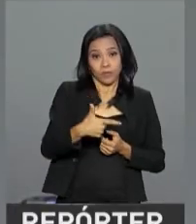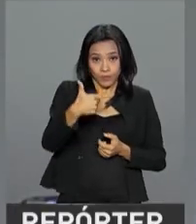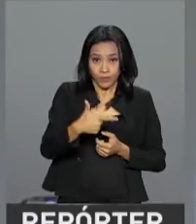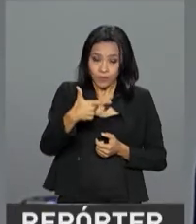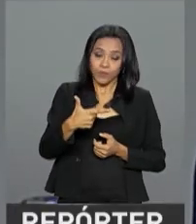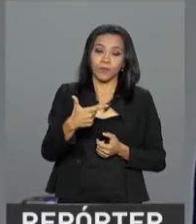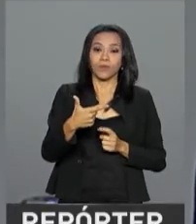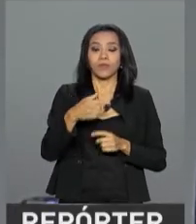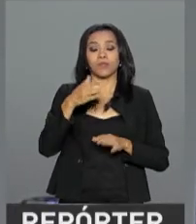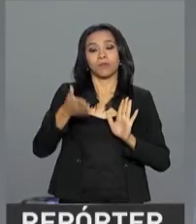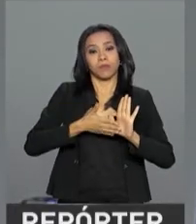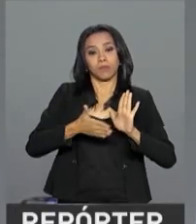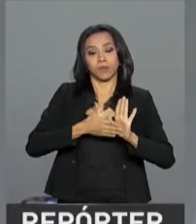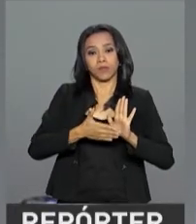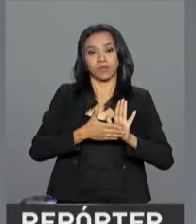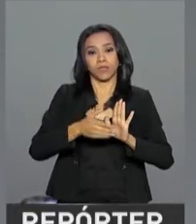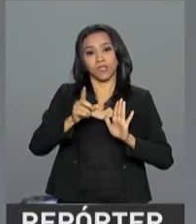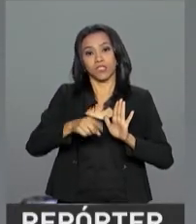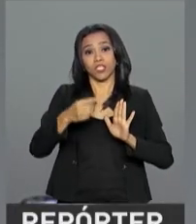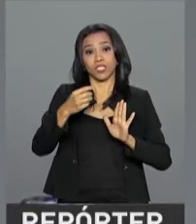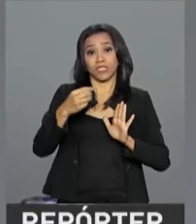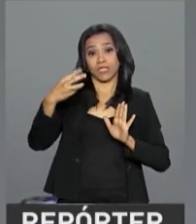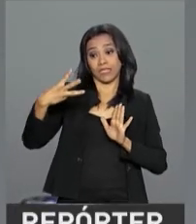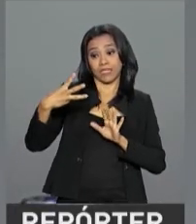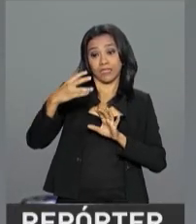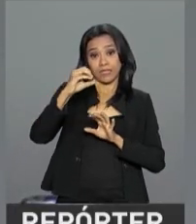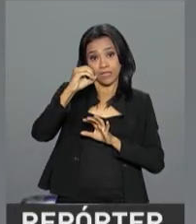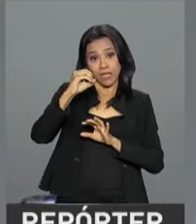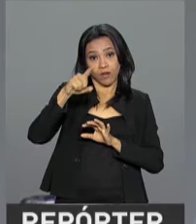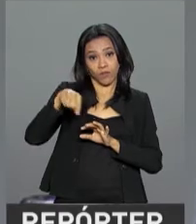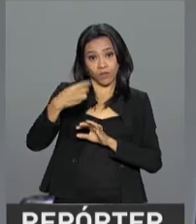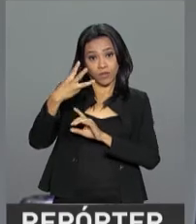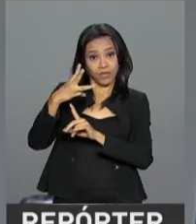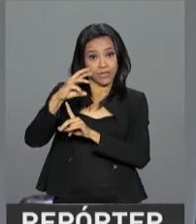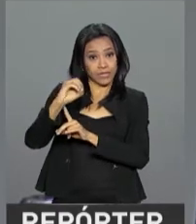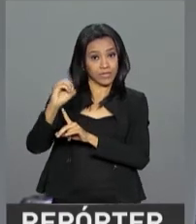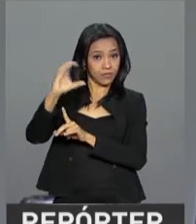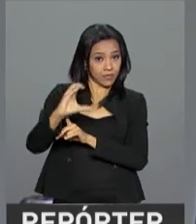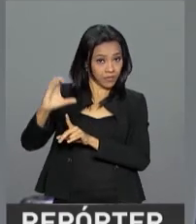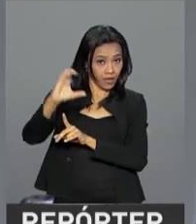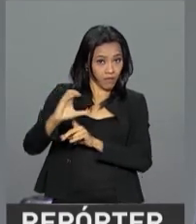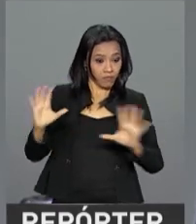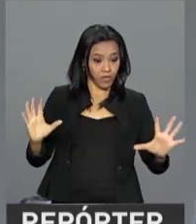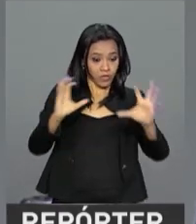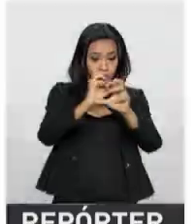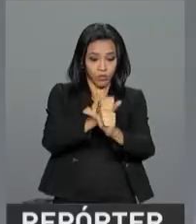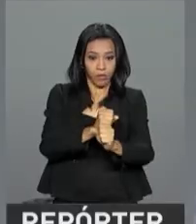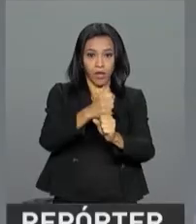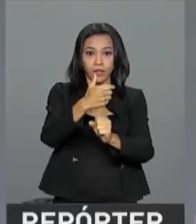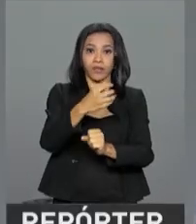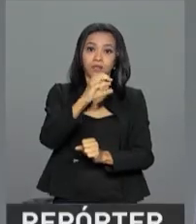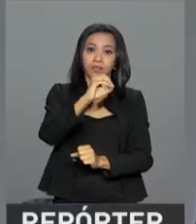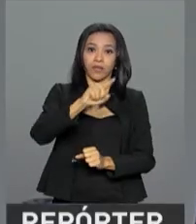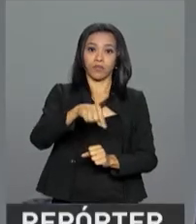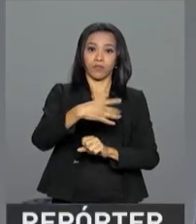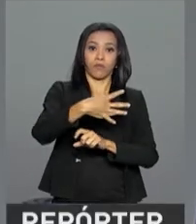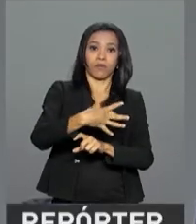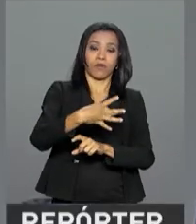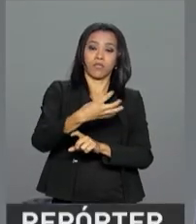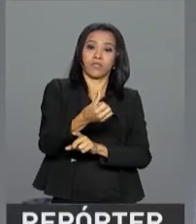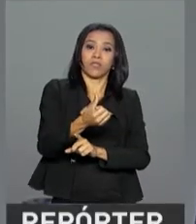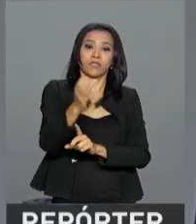da medida portanto de 30 centavos para a gente chegar na redução de 46 centavos e esse adicional